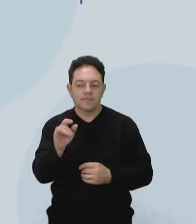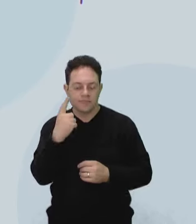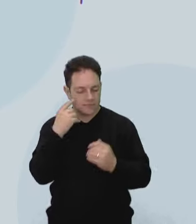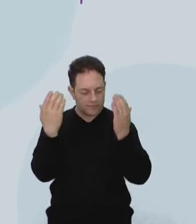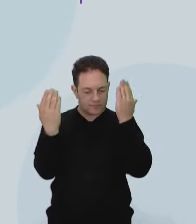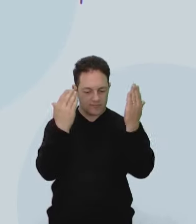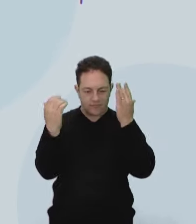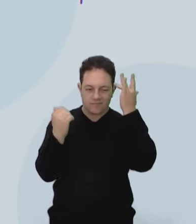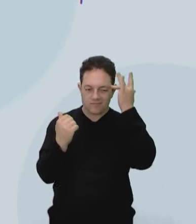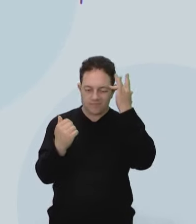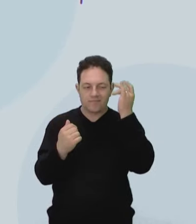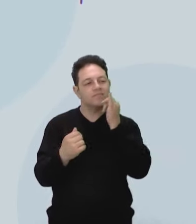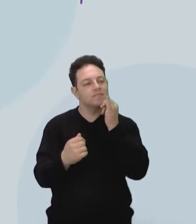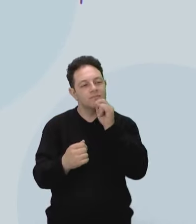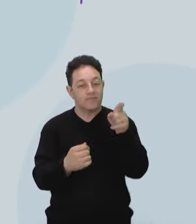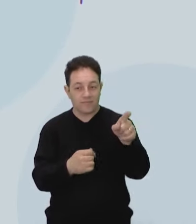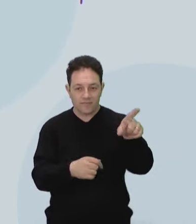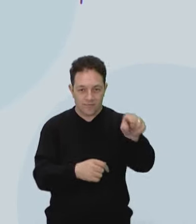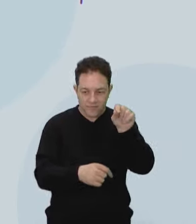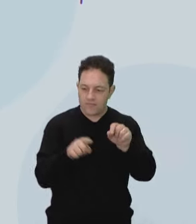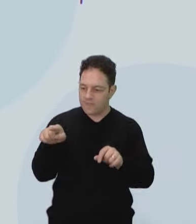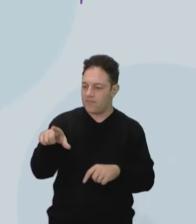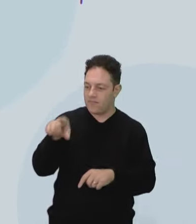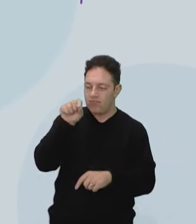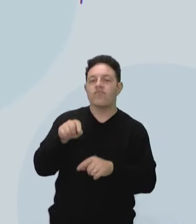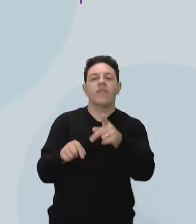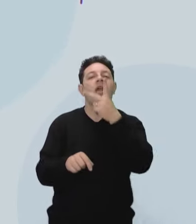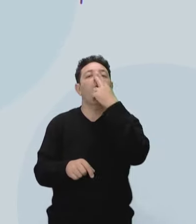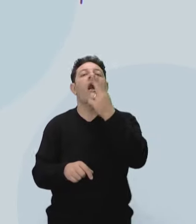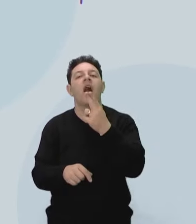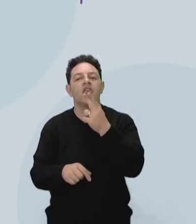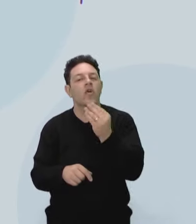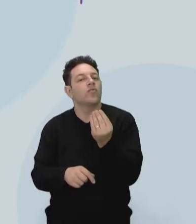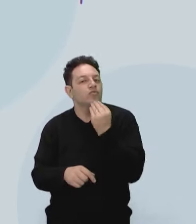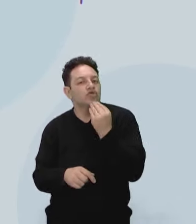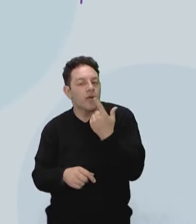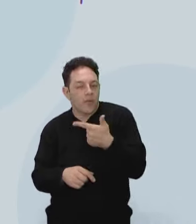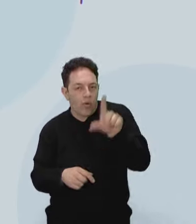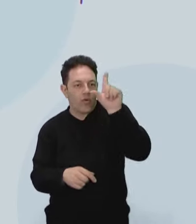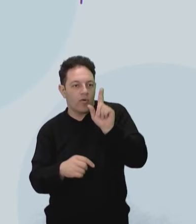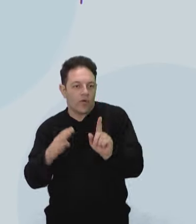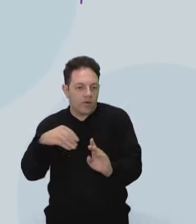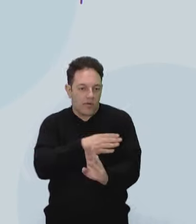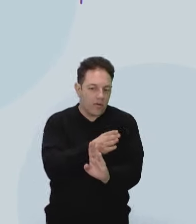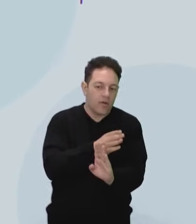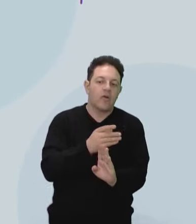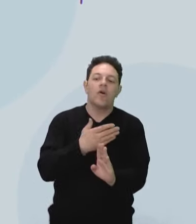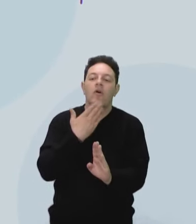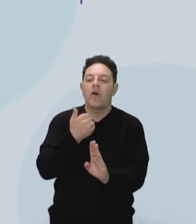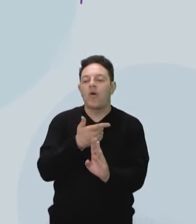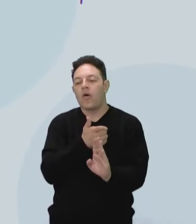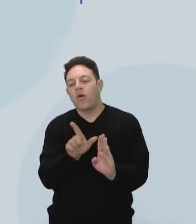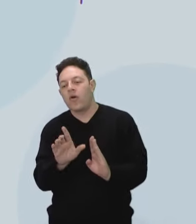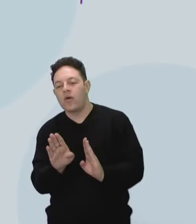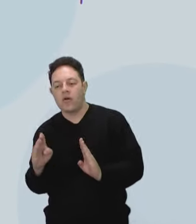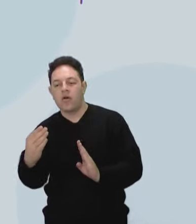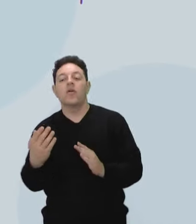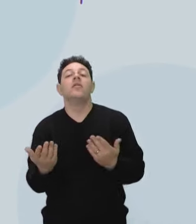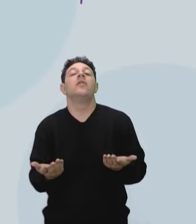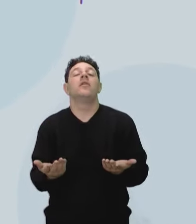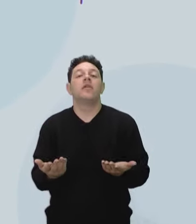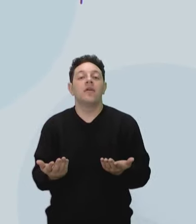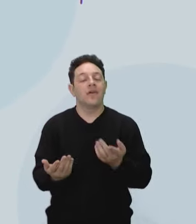feitas pelos colegas e verifiquem se outras decisões poderiam ser melhores. Então aqui, ó, na hora de tomar a